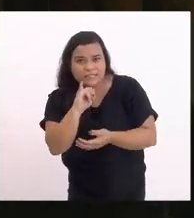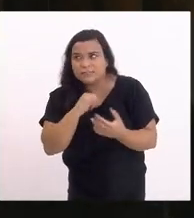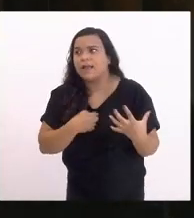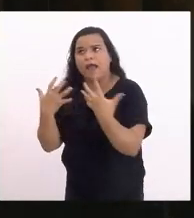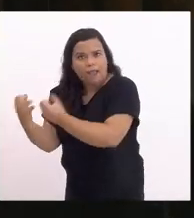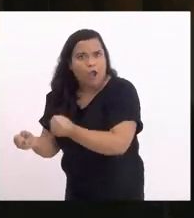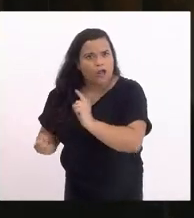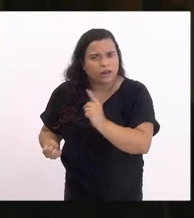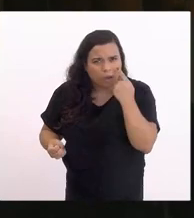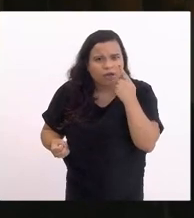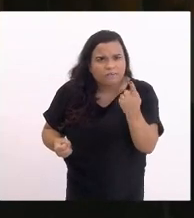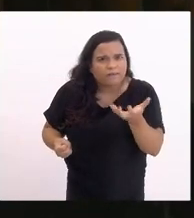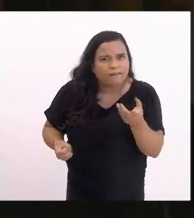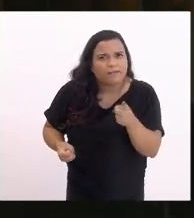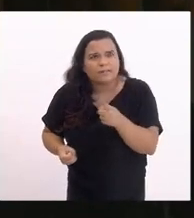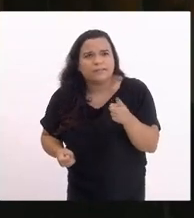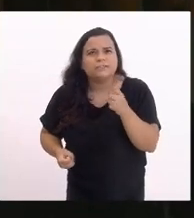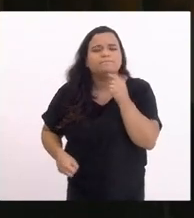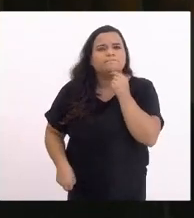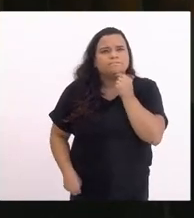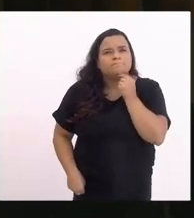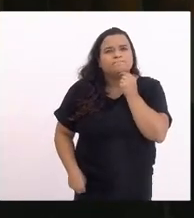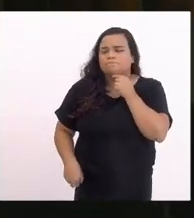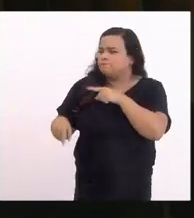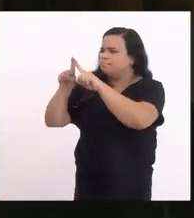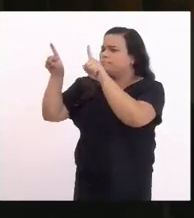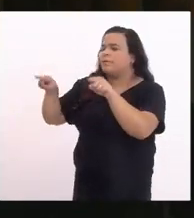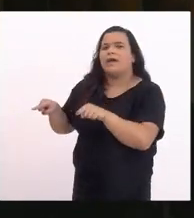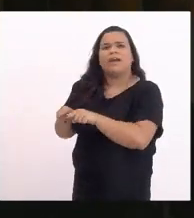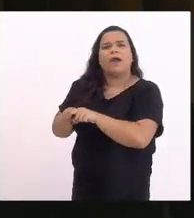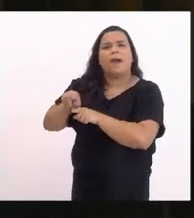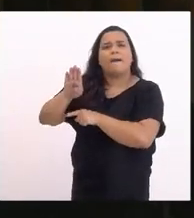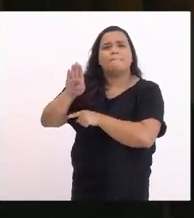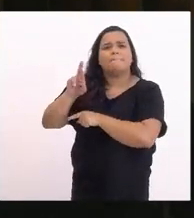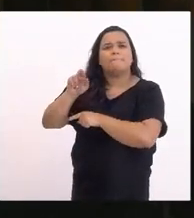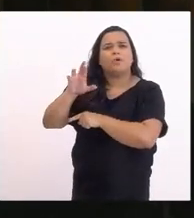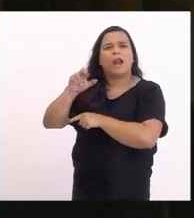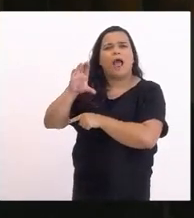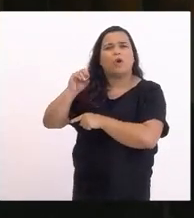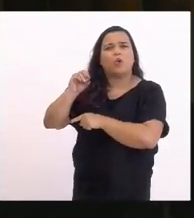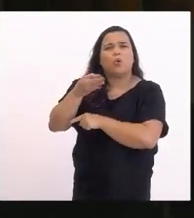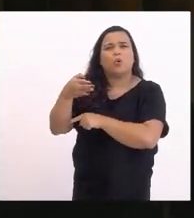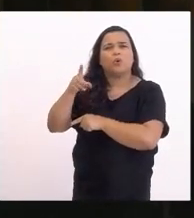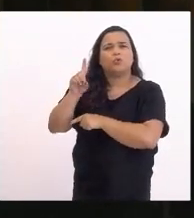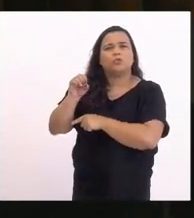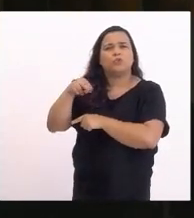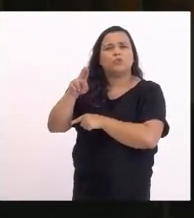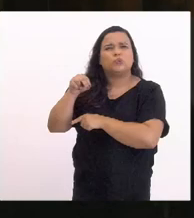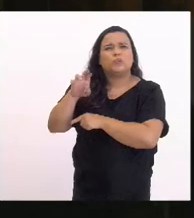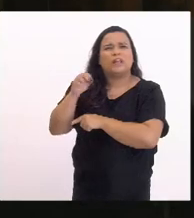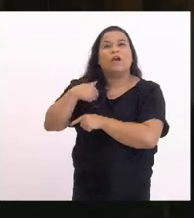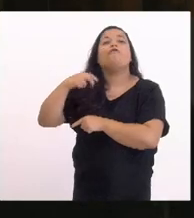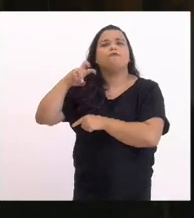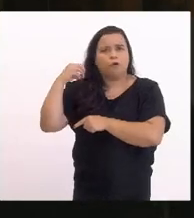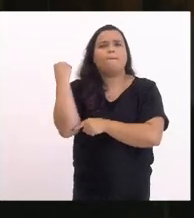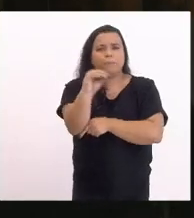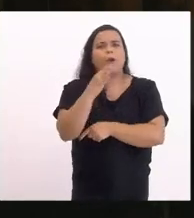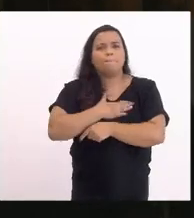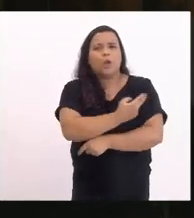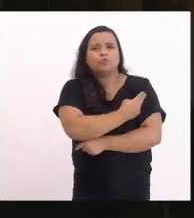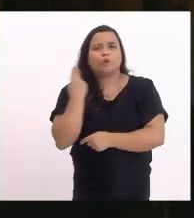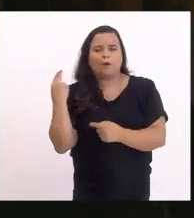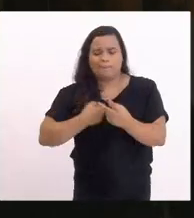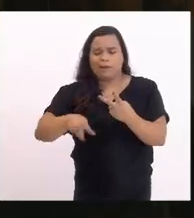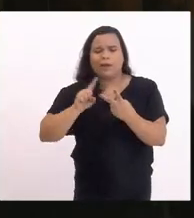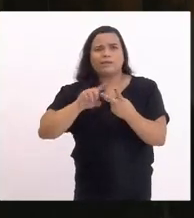LERJ? Do buraco do lume, e vão botar lá, Átila Nunes, CPF tal, e vão me